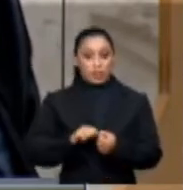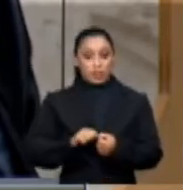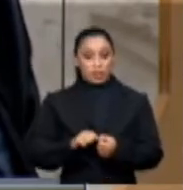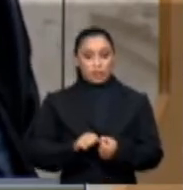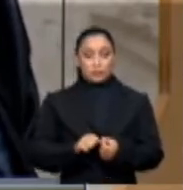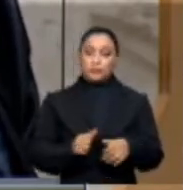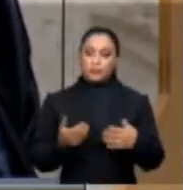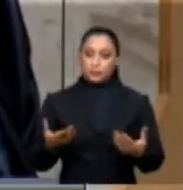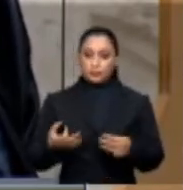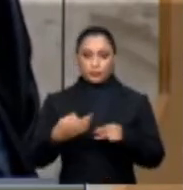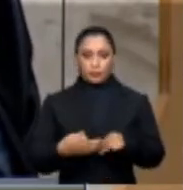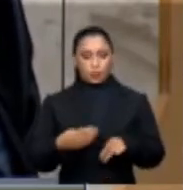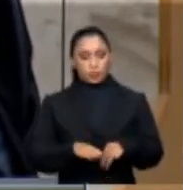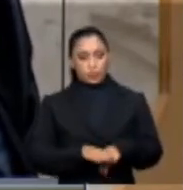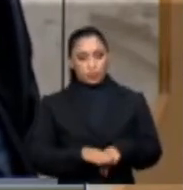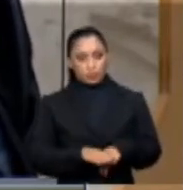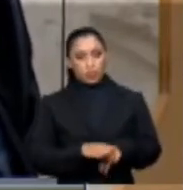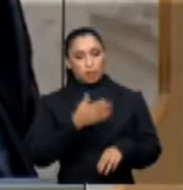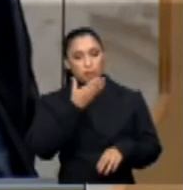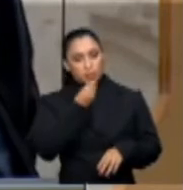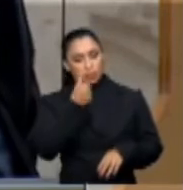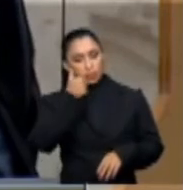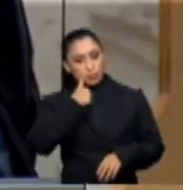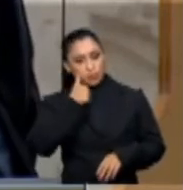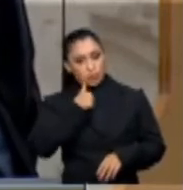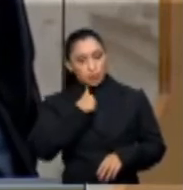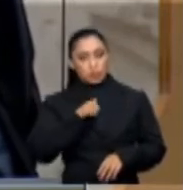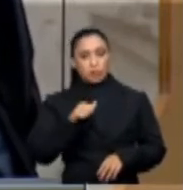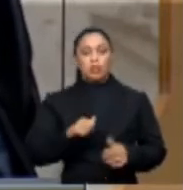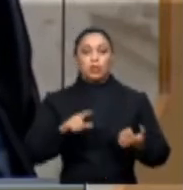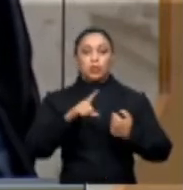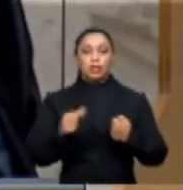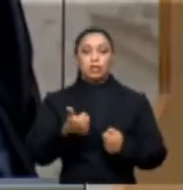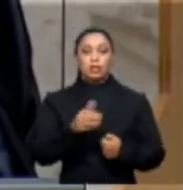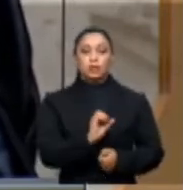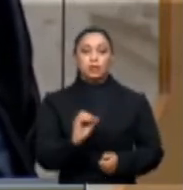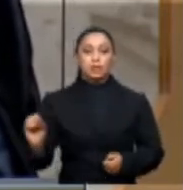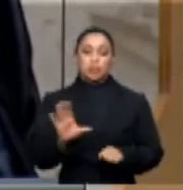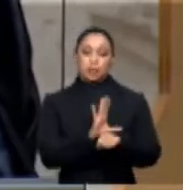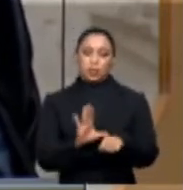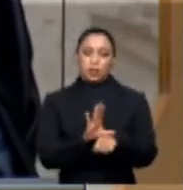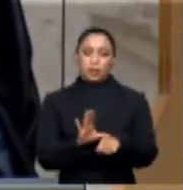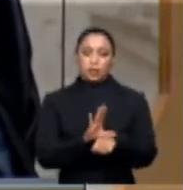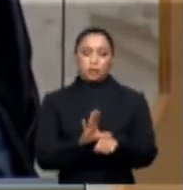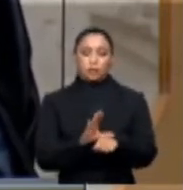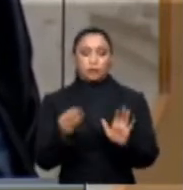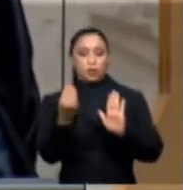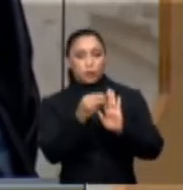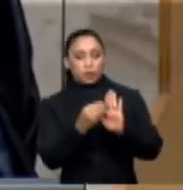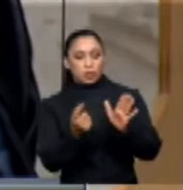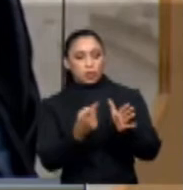bem, senhores ministros, senhoras ministras, consagrada no artigo 100 da Constituição, a sistemática